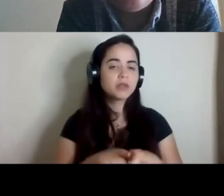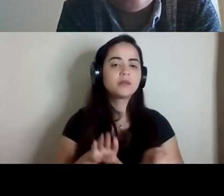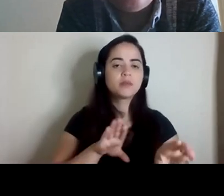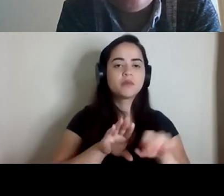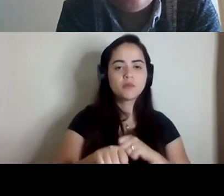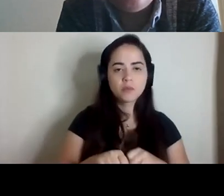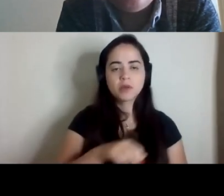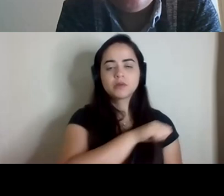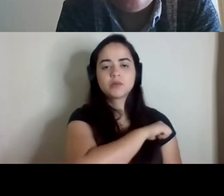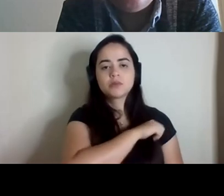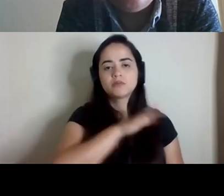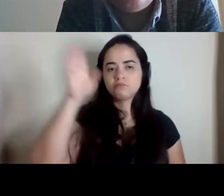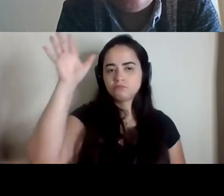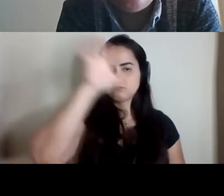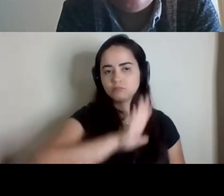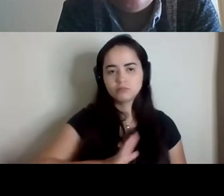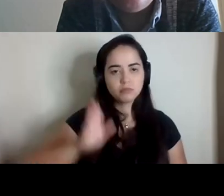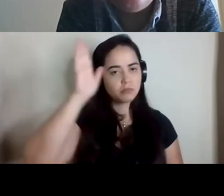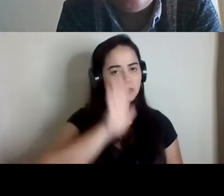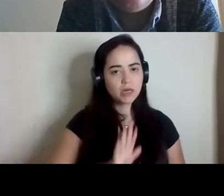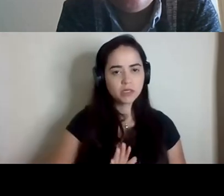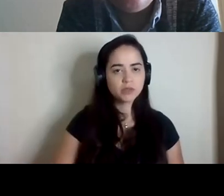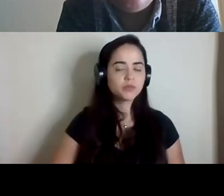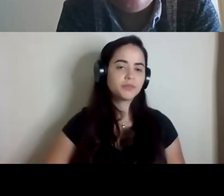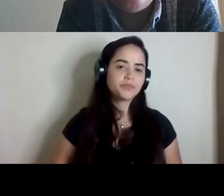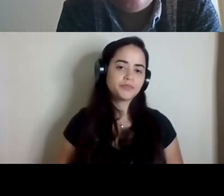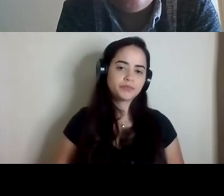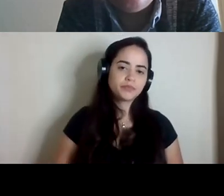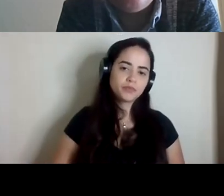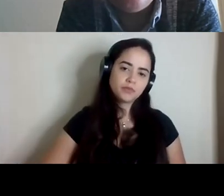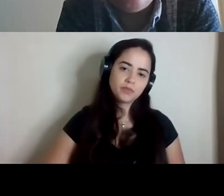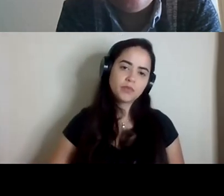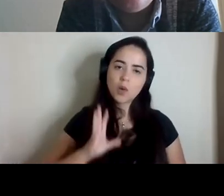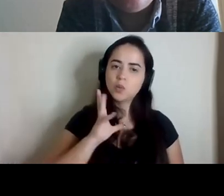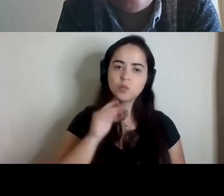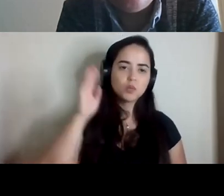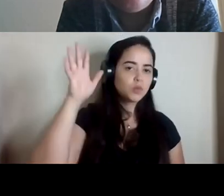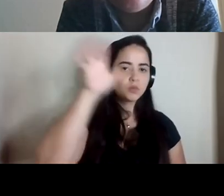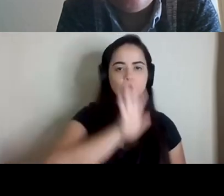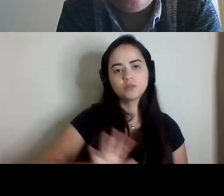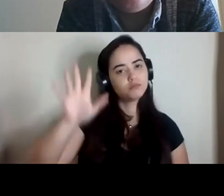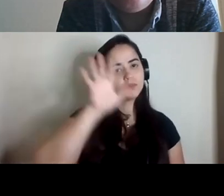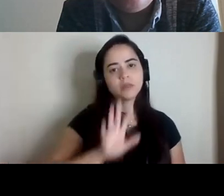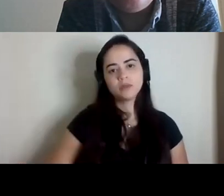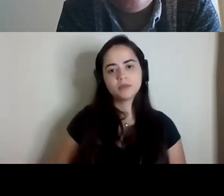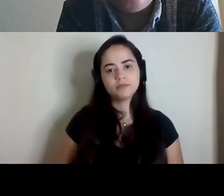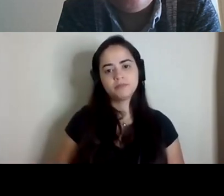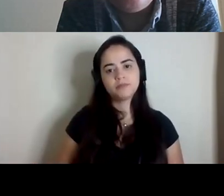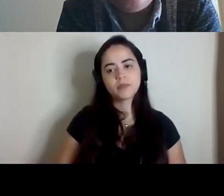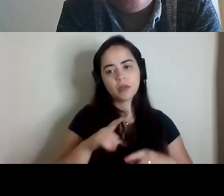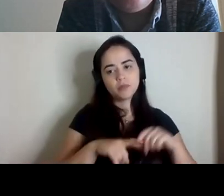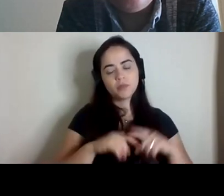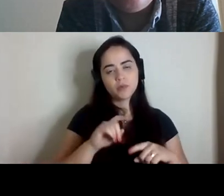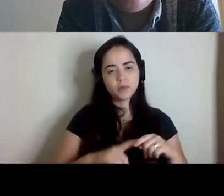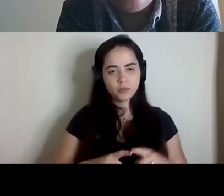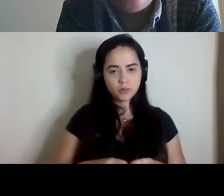todo o país, né? Inclusive nos espaços não formais, né? Em todo o território. Então, os produtos trazem